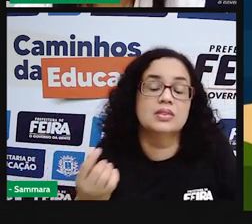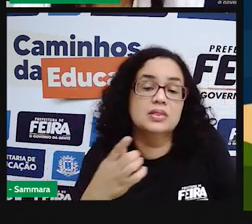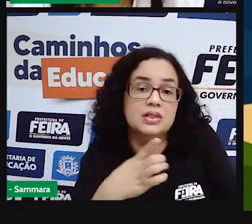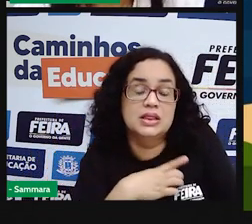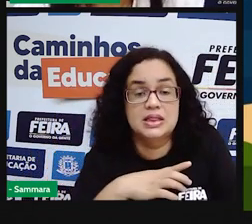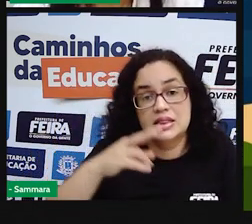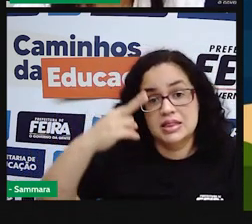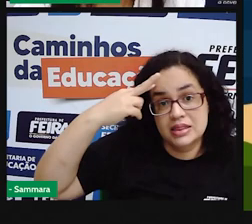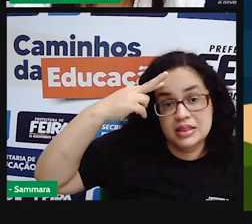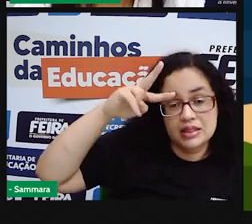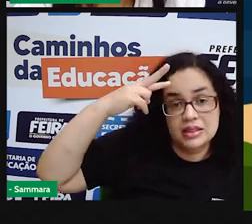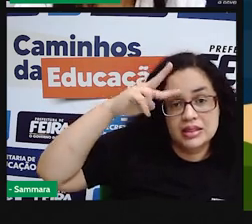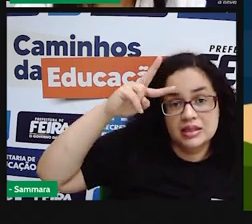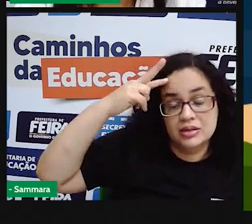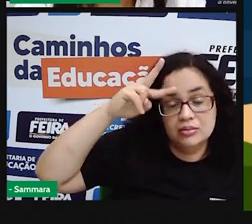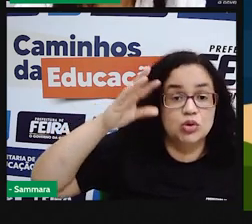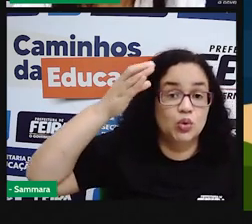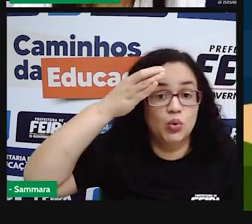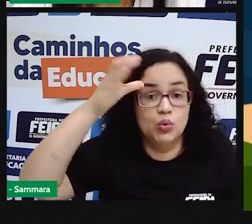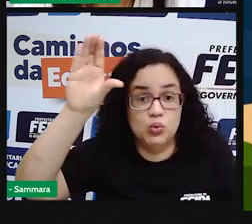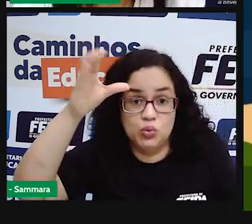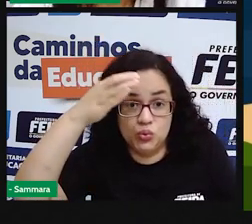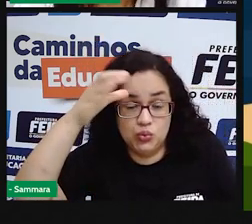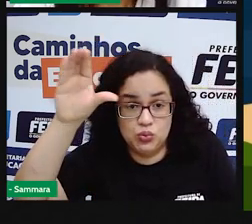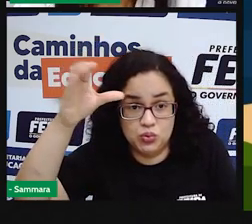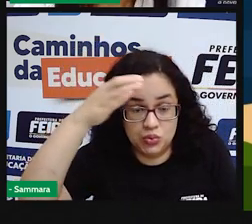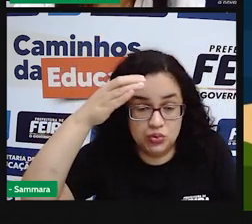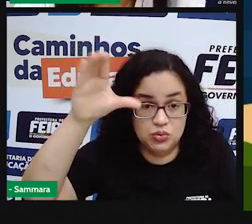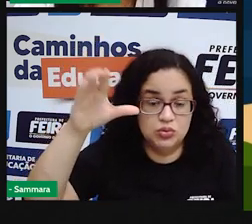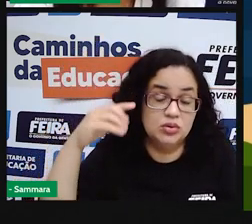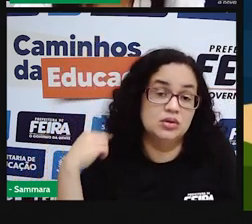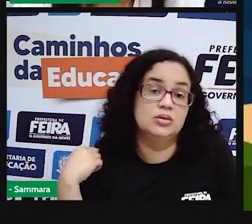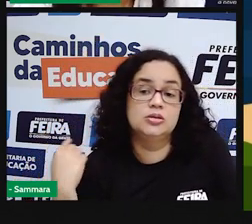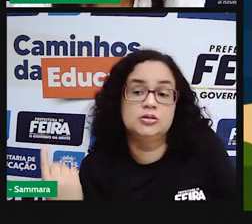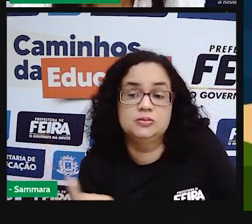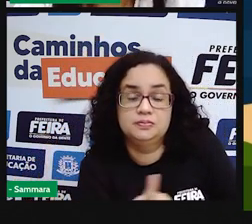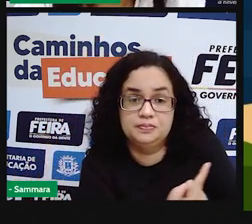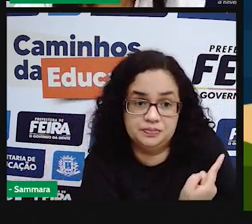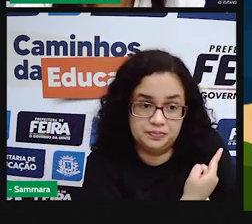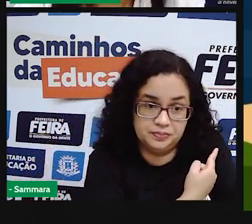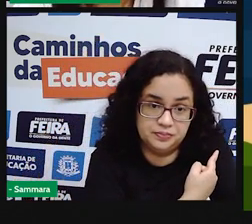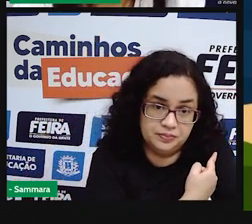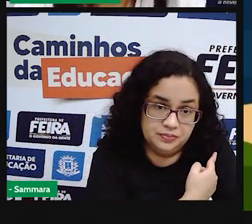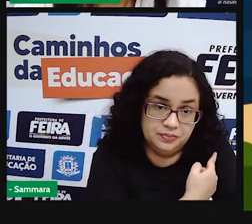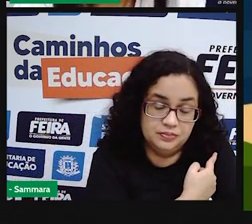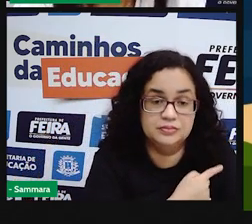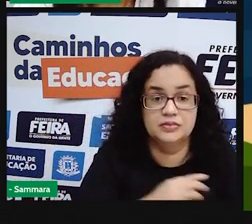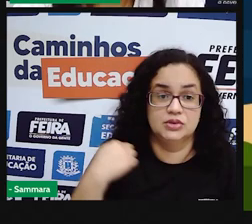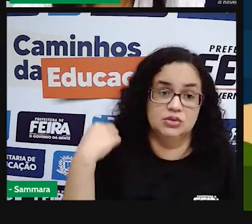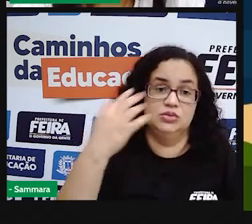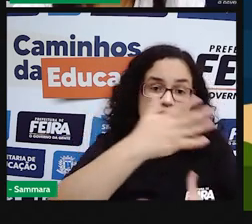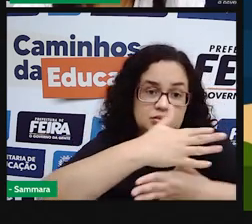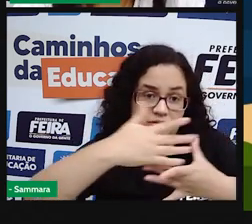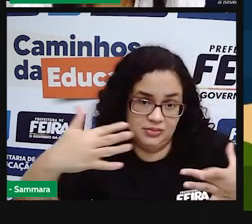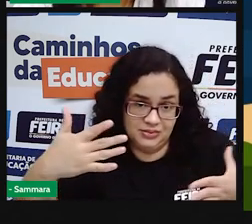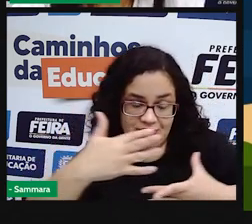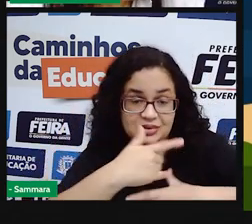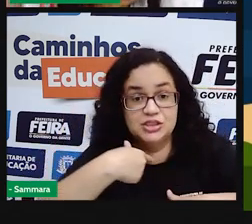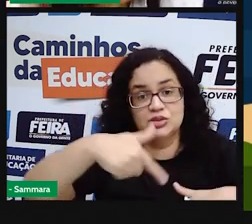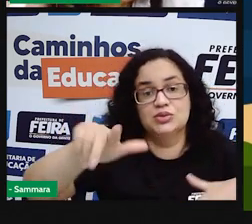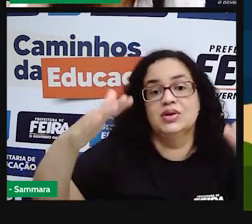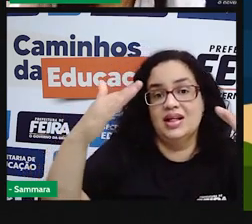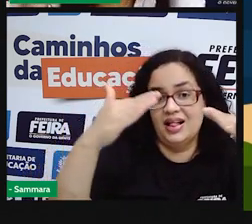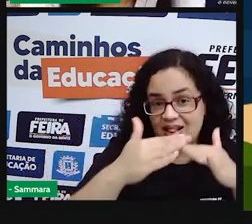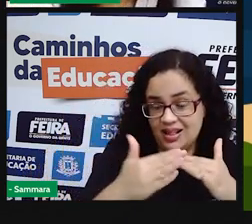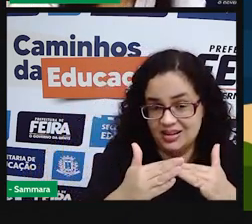dessa riqueza cultural pertencente aí à nossa região e também à nossa cidade. Daí da casa de vocês, tá certo? A